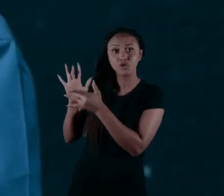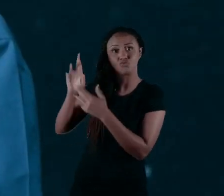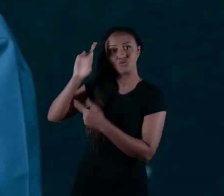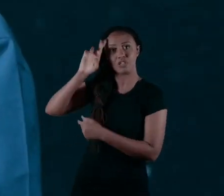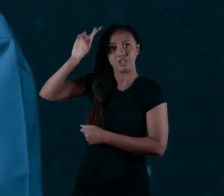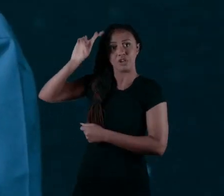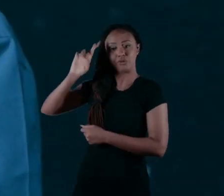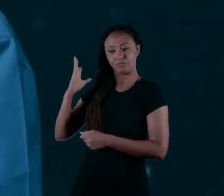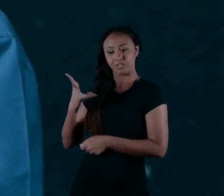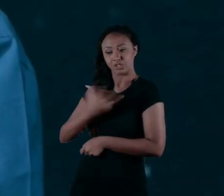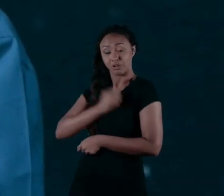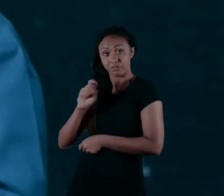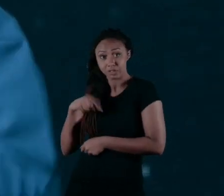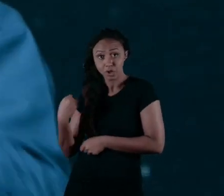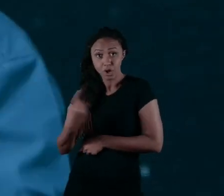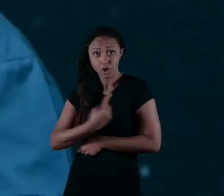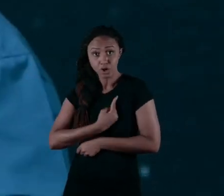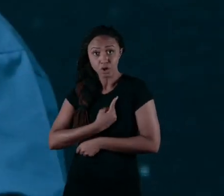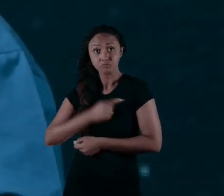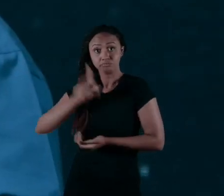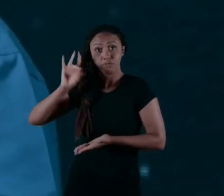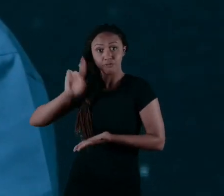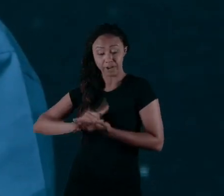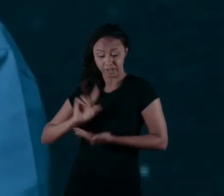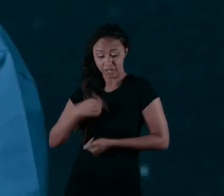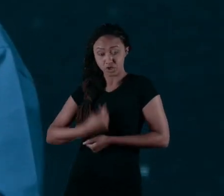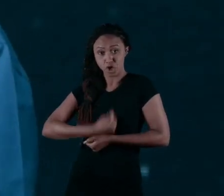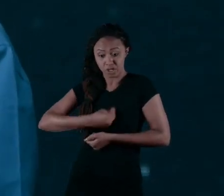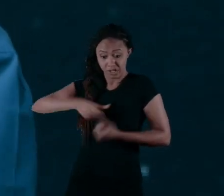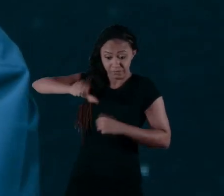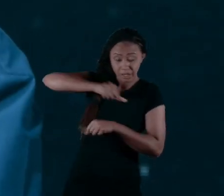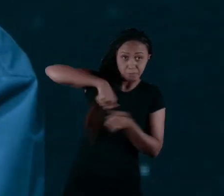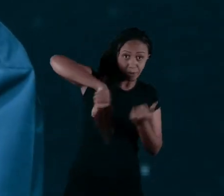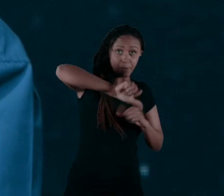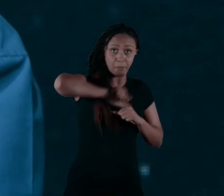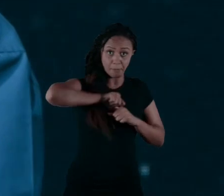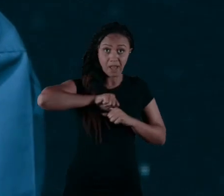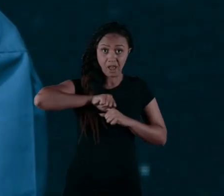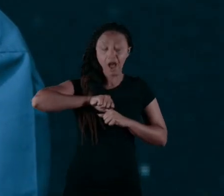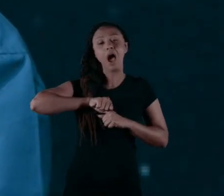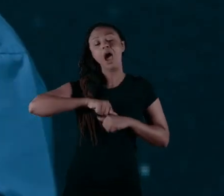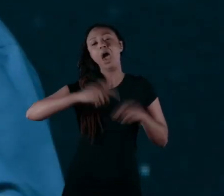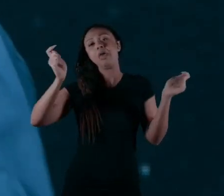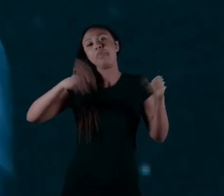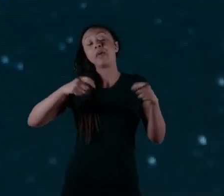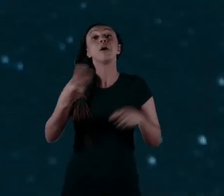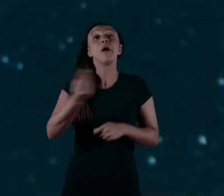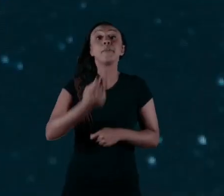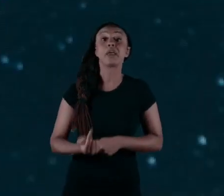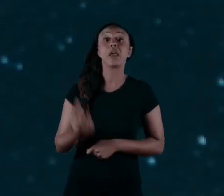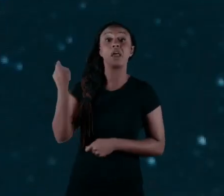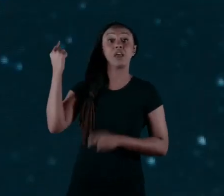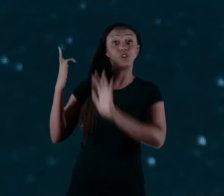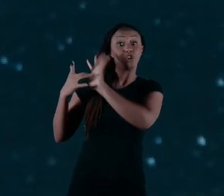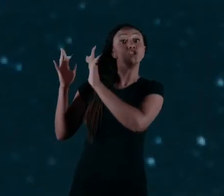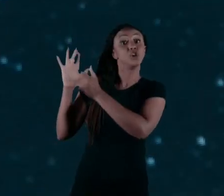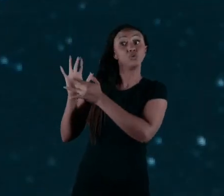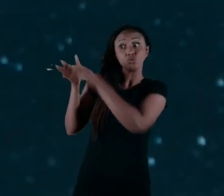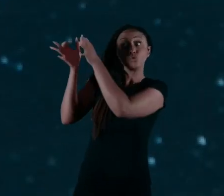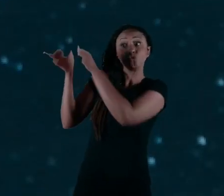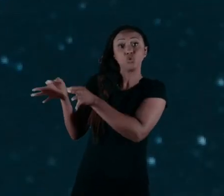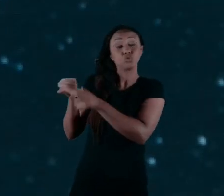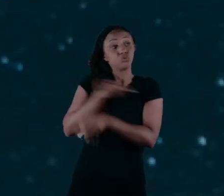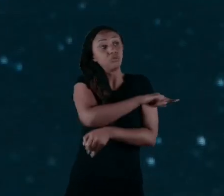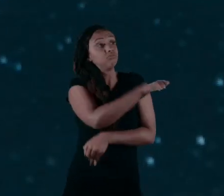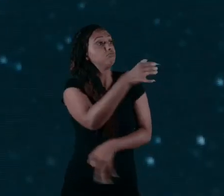Salvador, tiver transformado a nossa vida. Porque Jesus, o justo, morreu pelos injustos